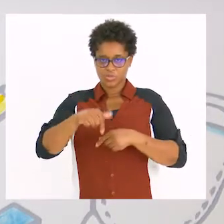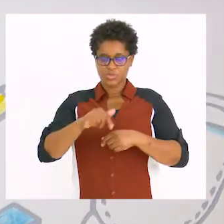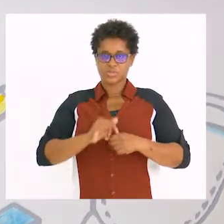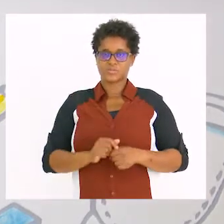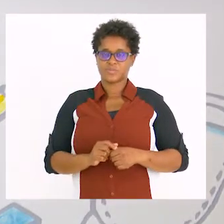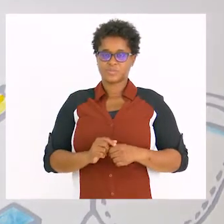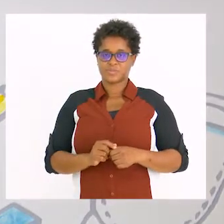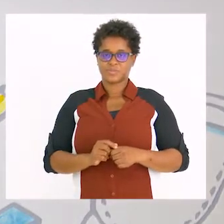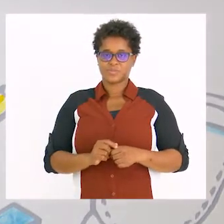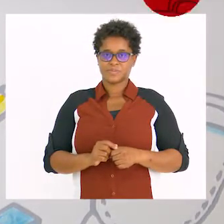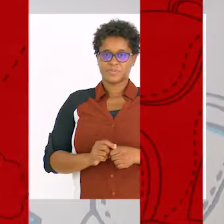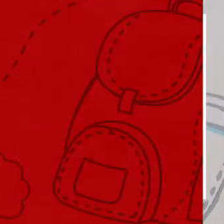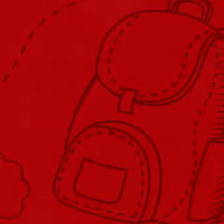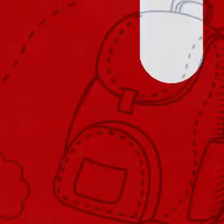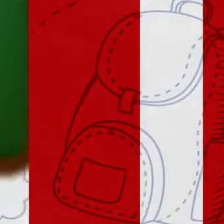hoje?